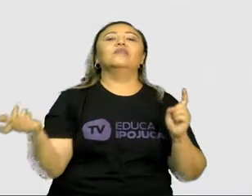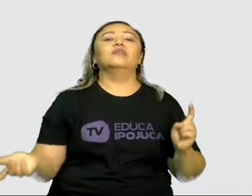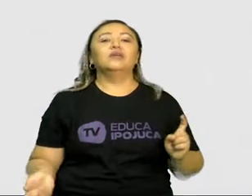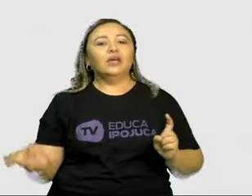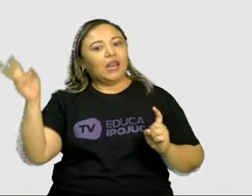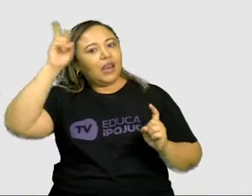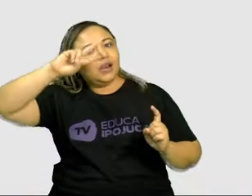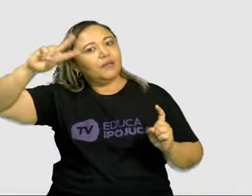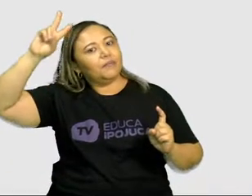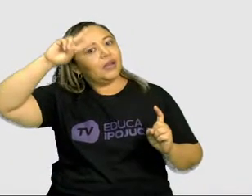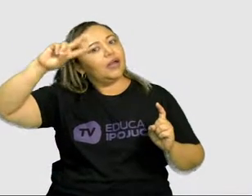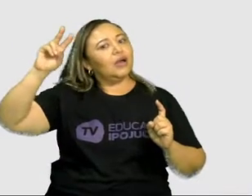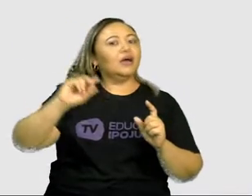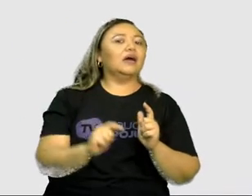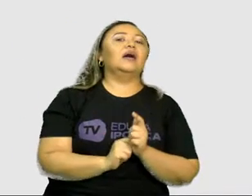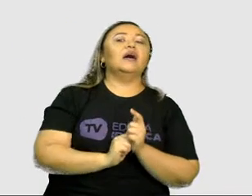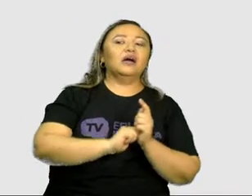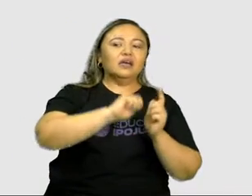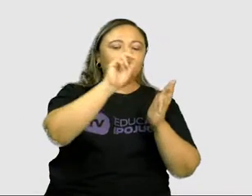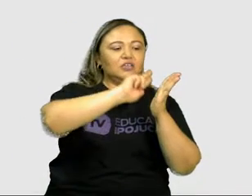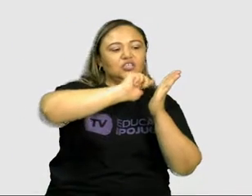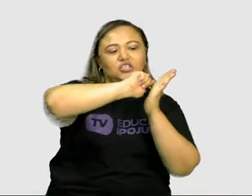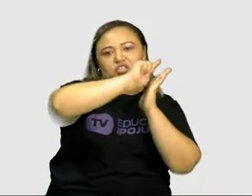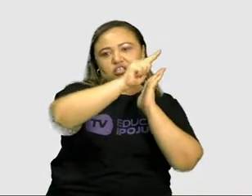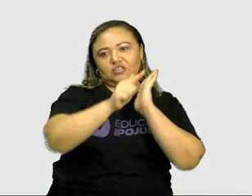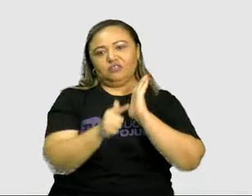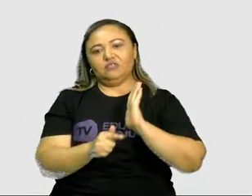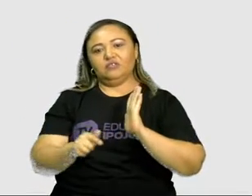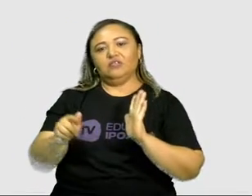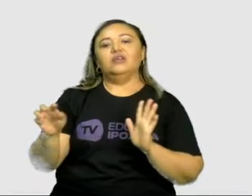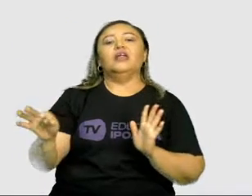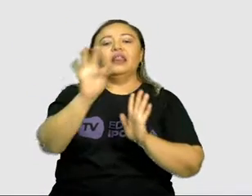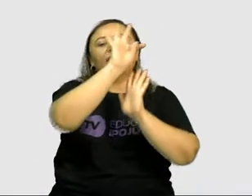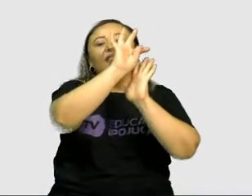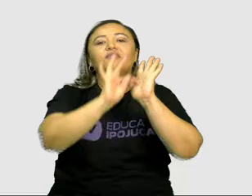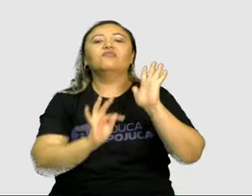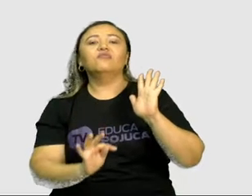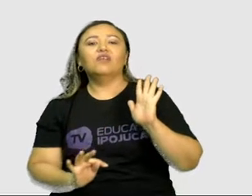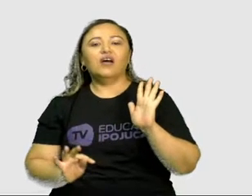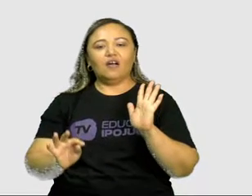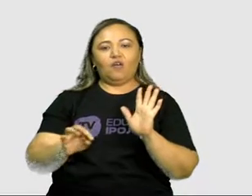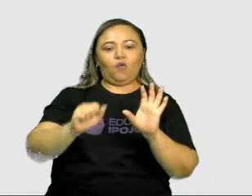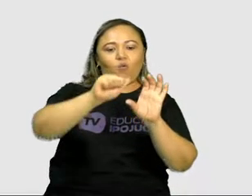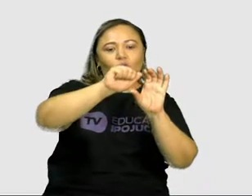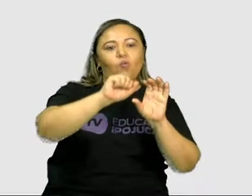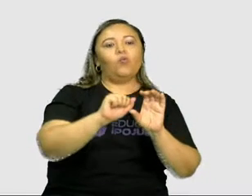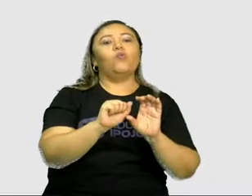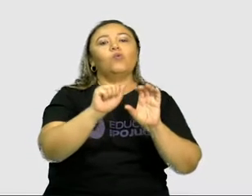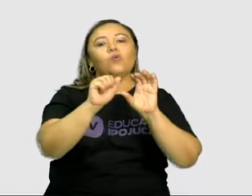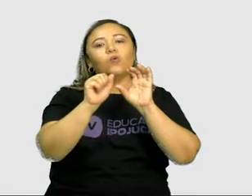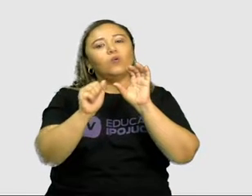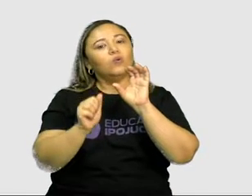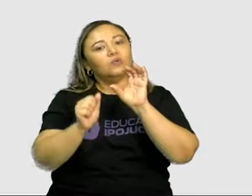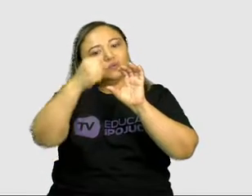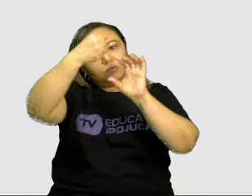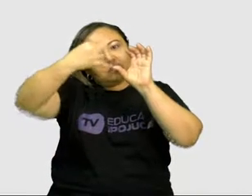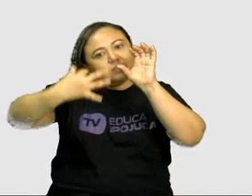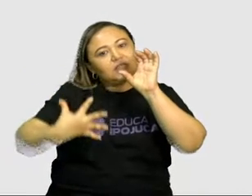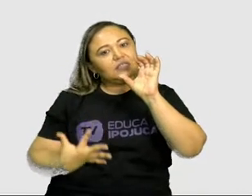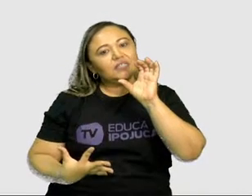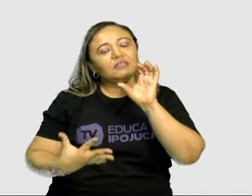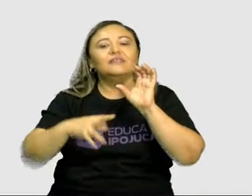relembrar o conceito de gênero textual e perceber a relação do gênero textual com a